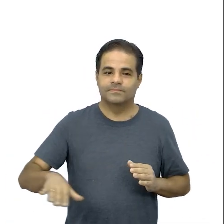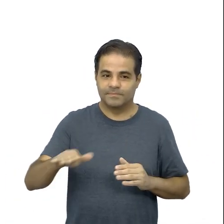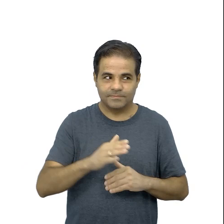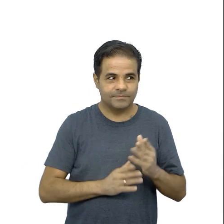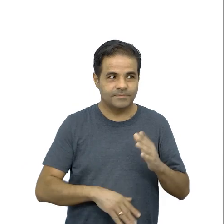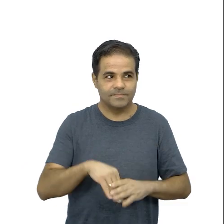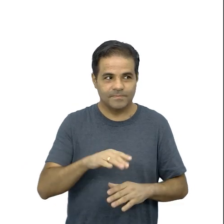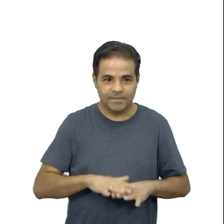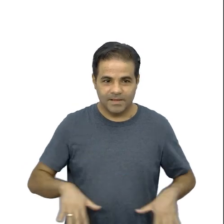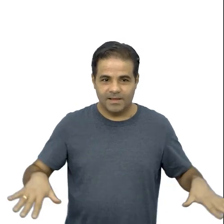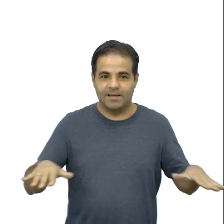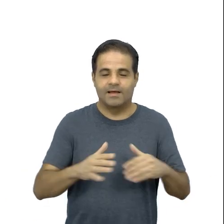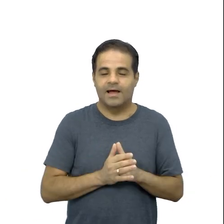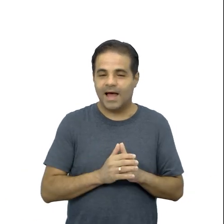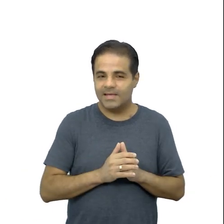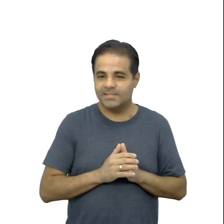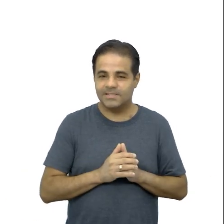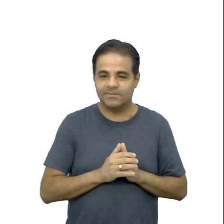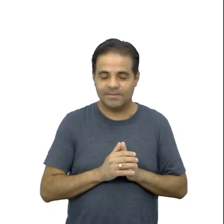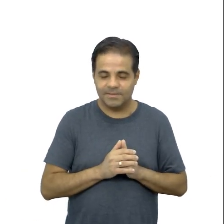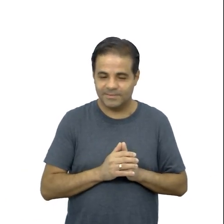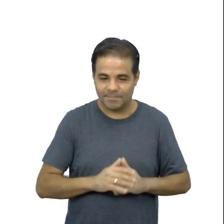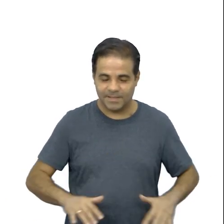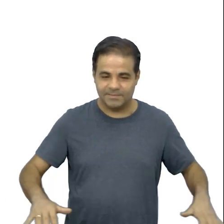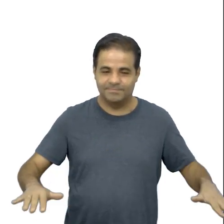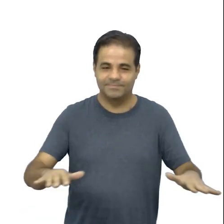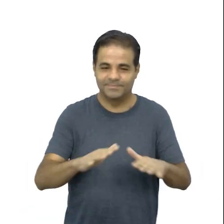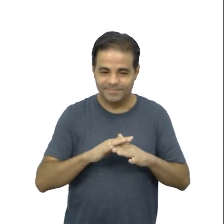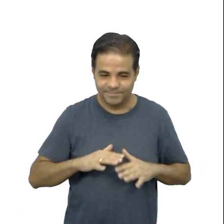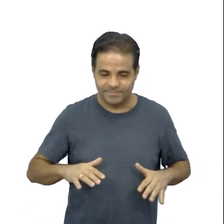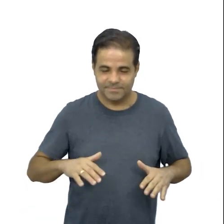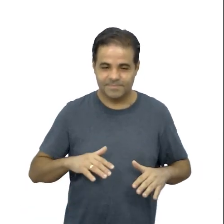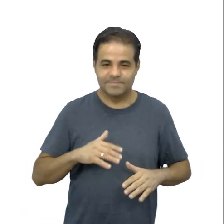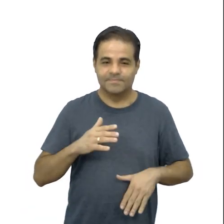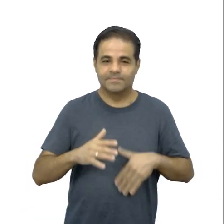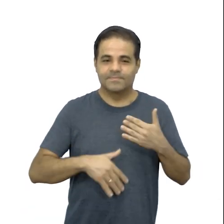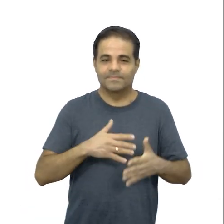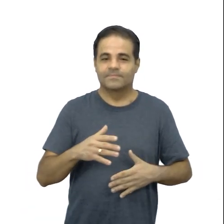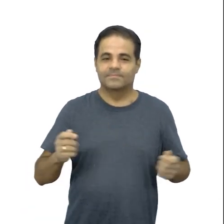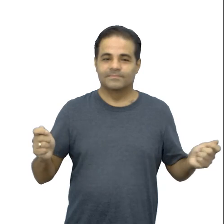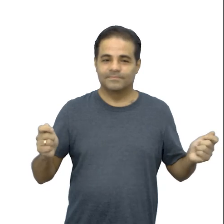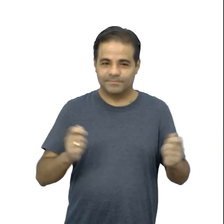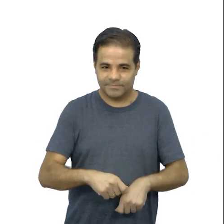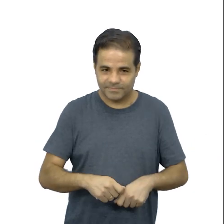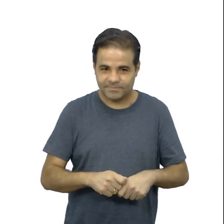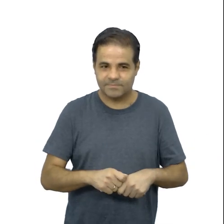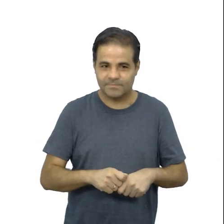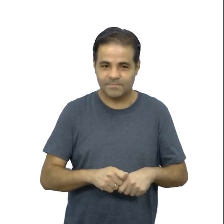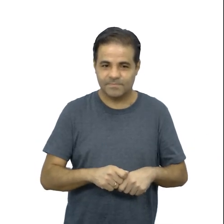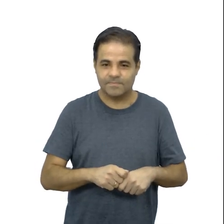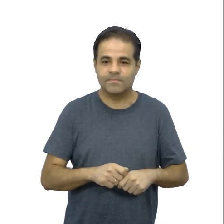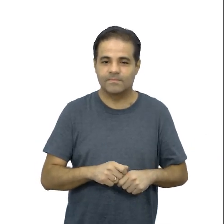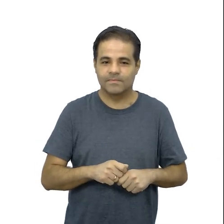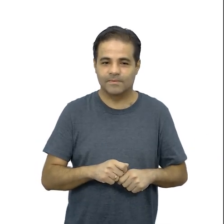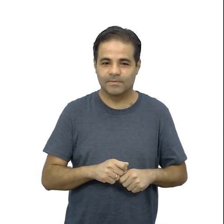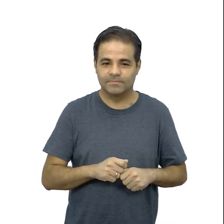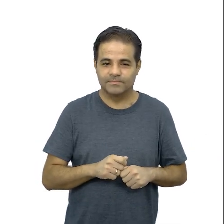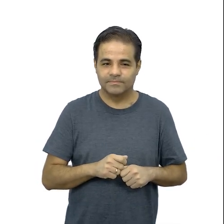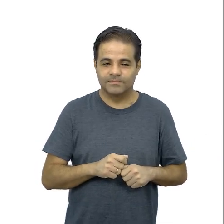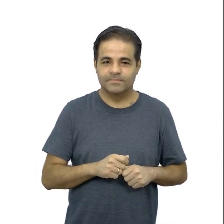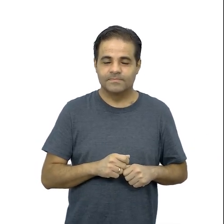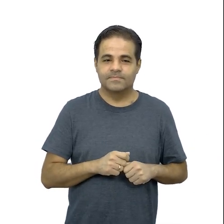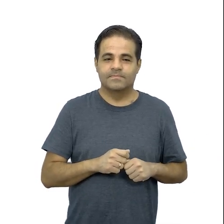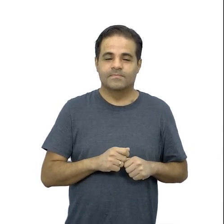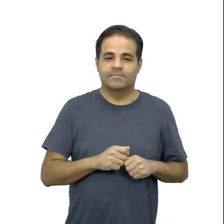fazer isso, nós podemos fazer isso a todo momento, viu, pessoal? Então, é isso. No sentido